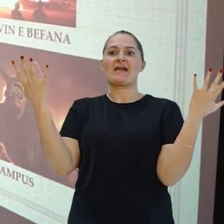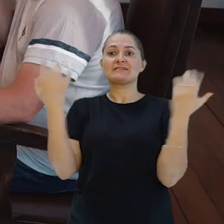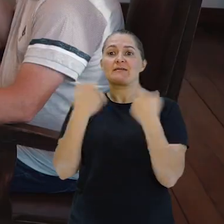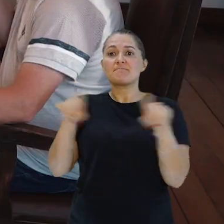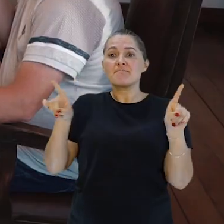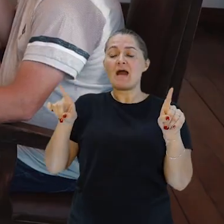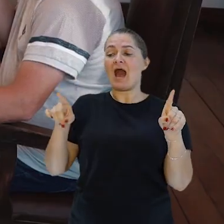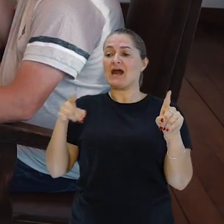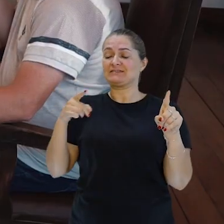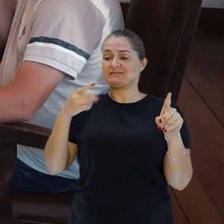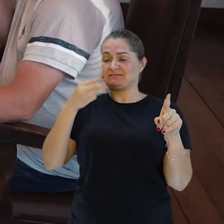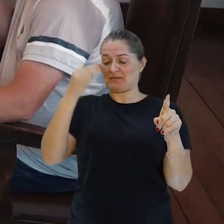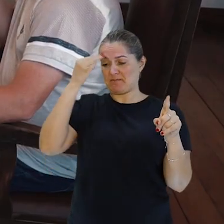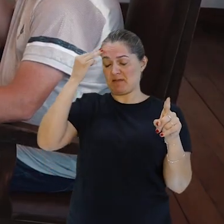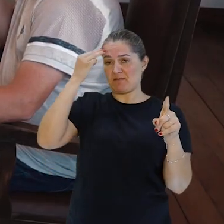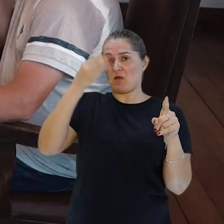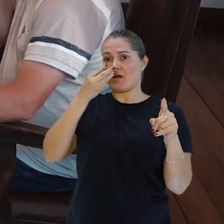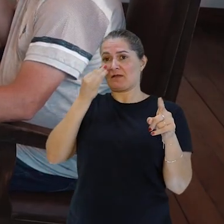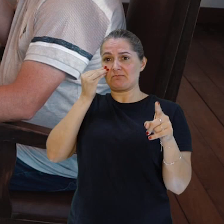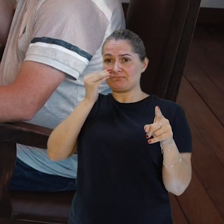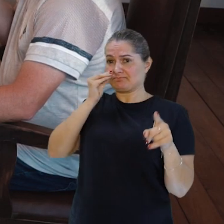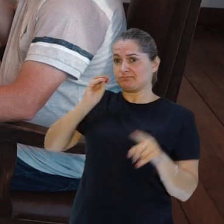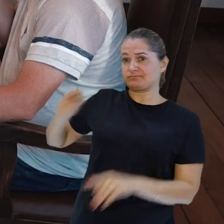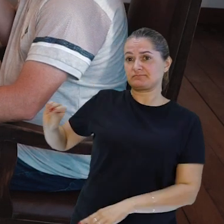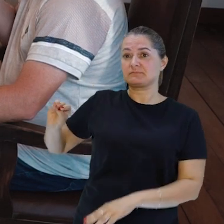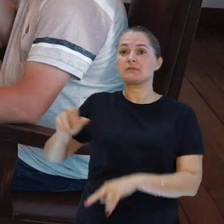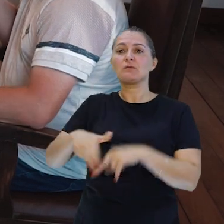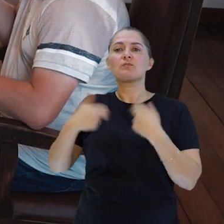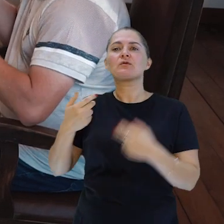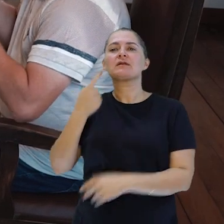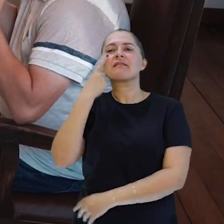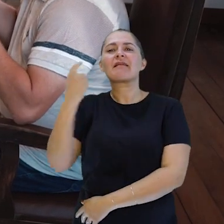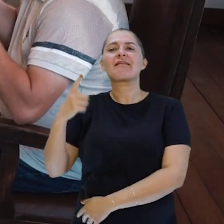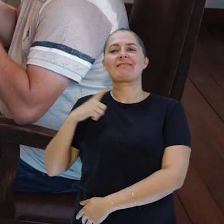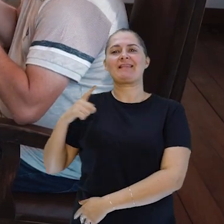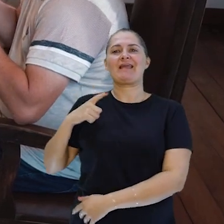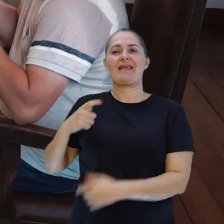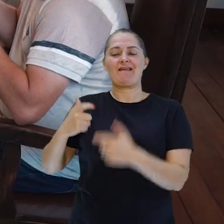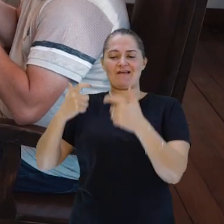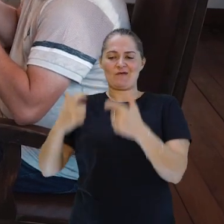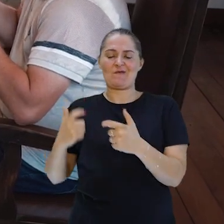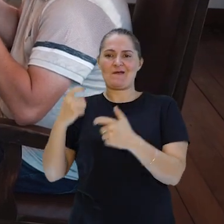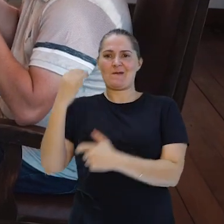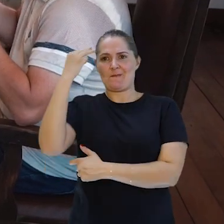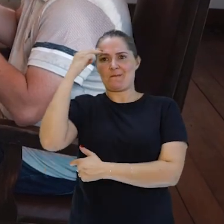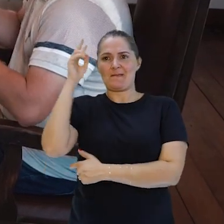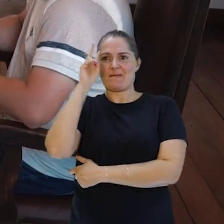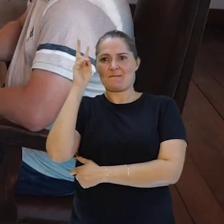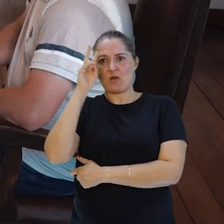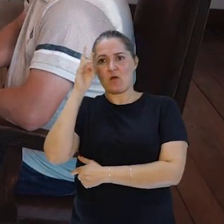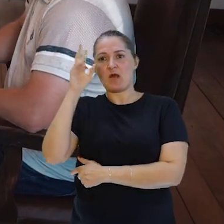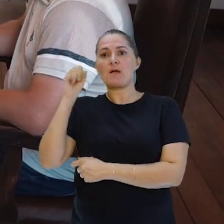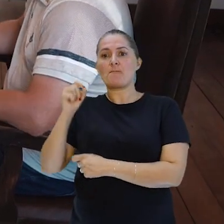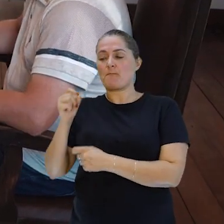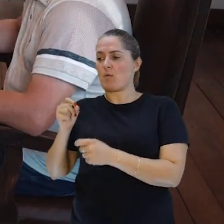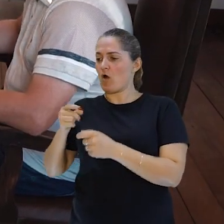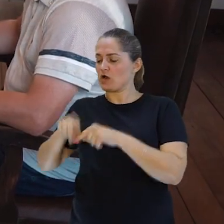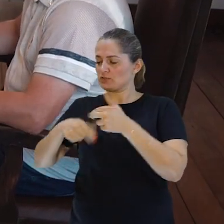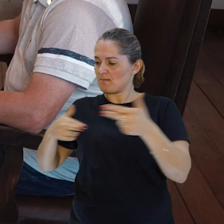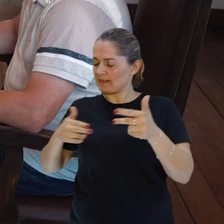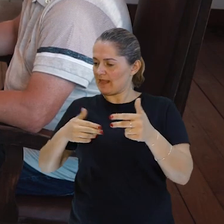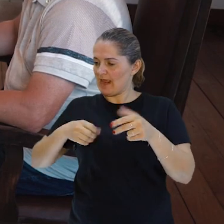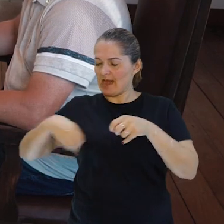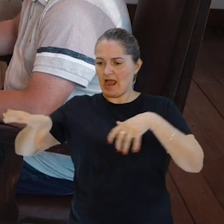E o resto fica a ver, né? E seria interessante ter alguma coisa, uma memória, um ponto, onde pudesse convergir esse material que tem em